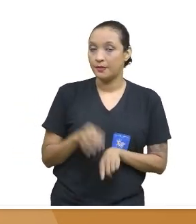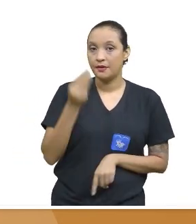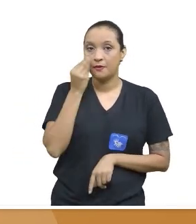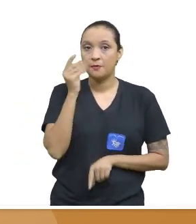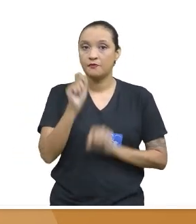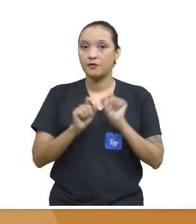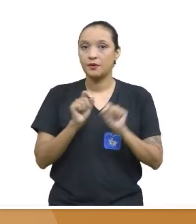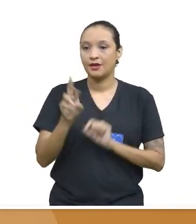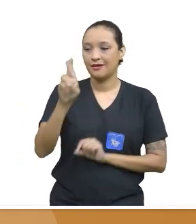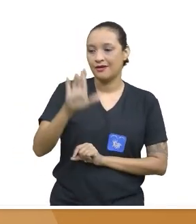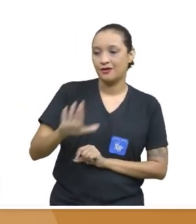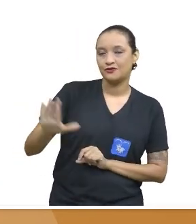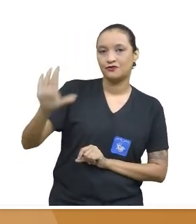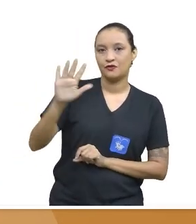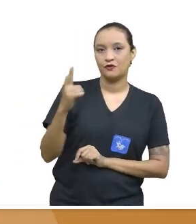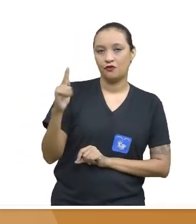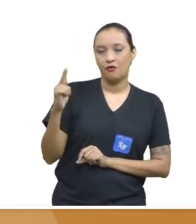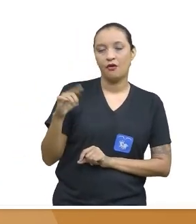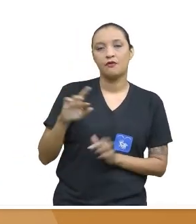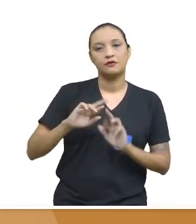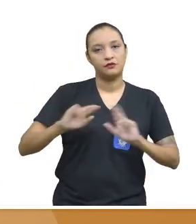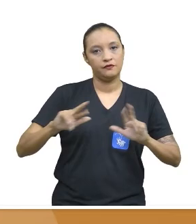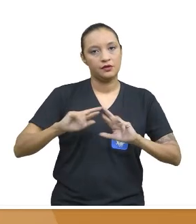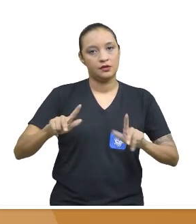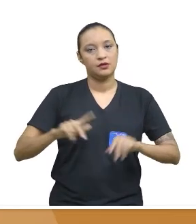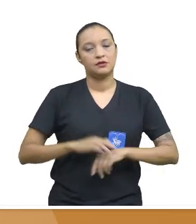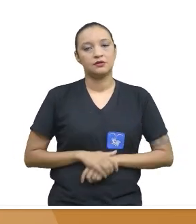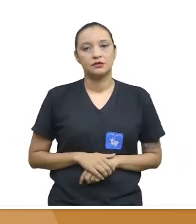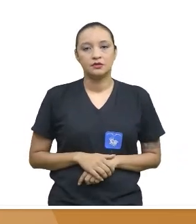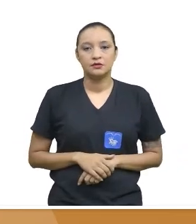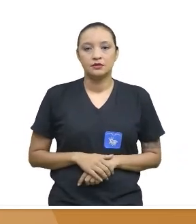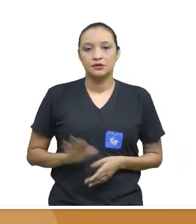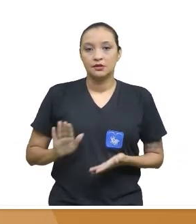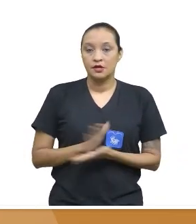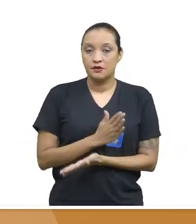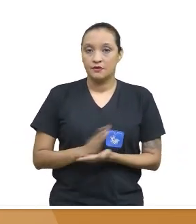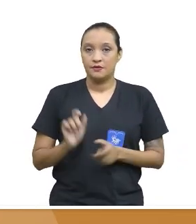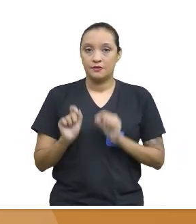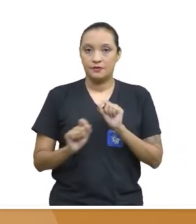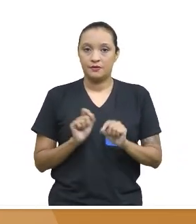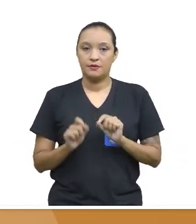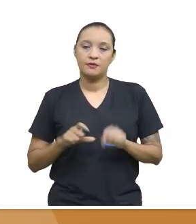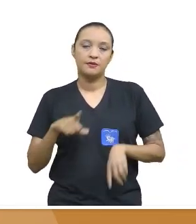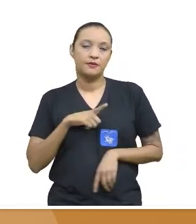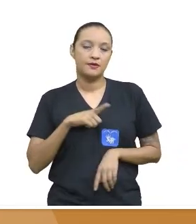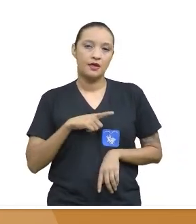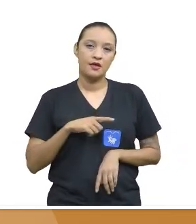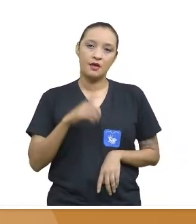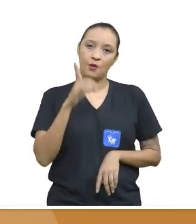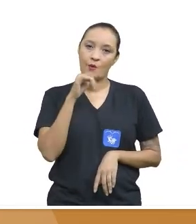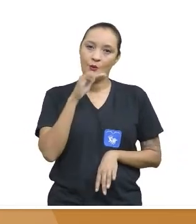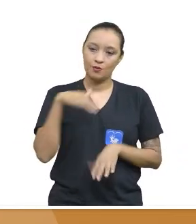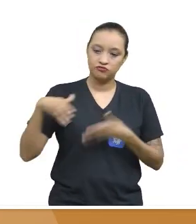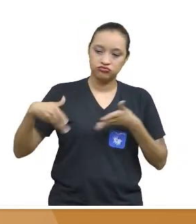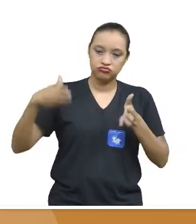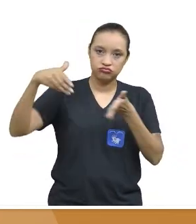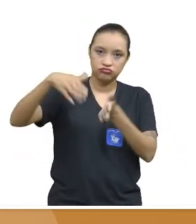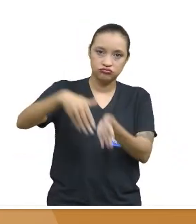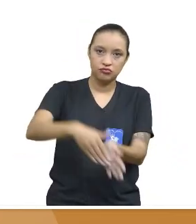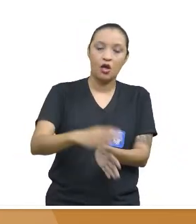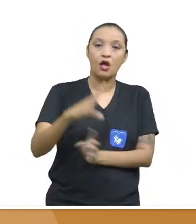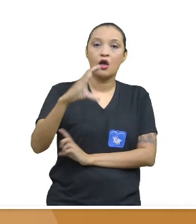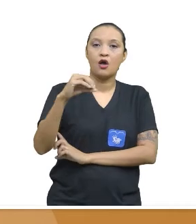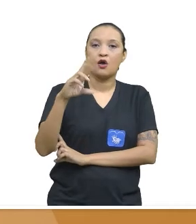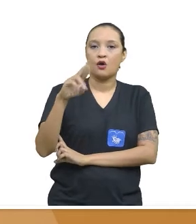geográficas muito diferentes, muito embora elas sejam cortadas pela grande cordilheira dos Andes, elas têm cultura